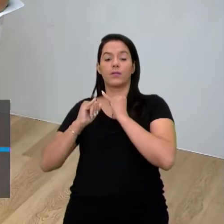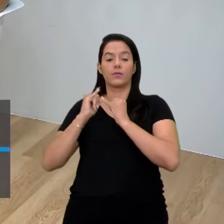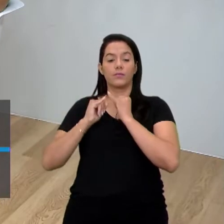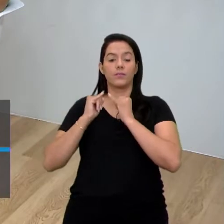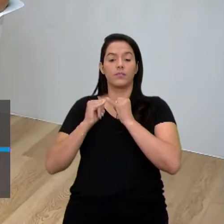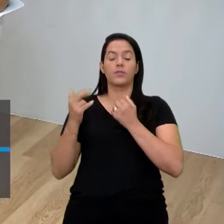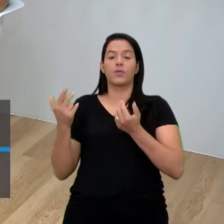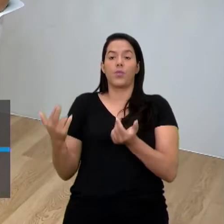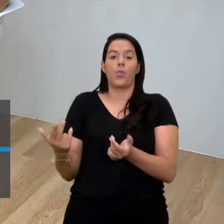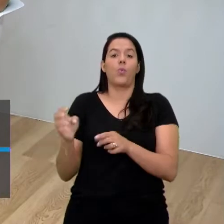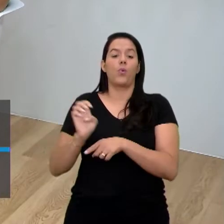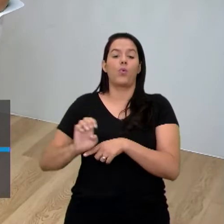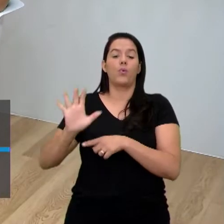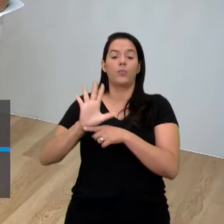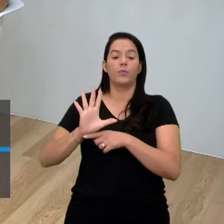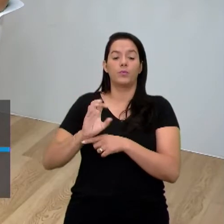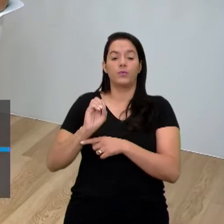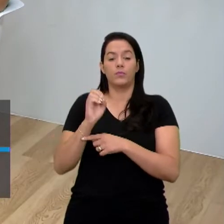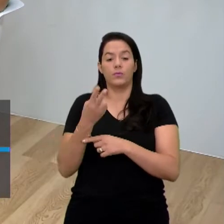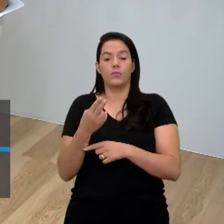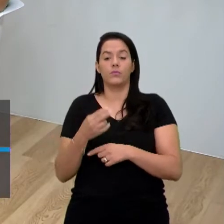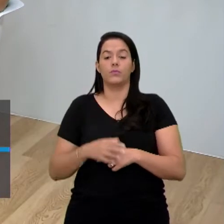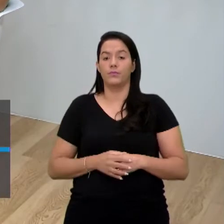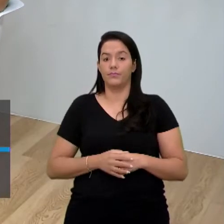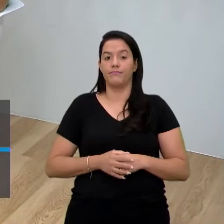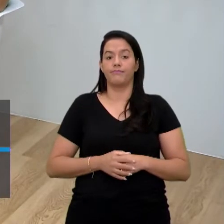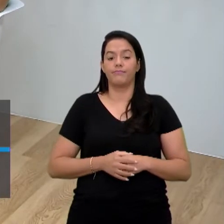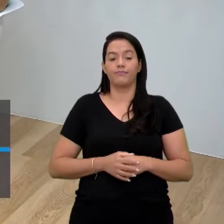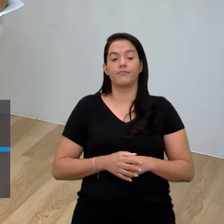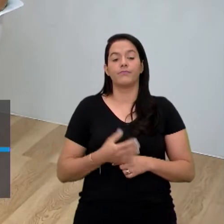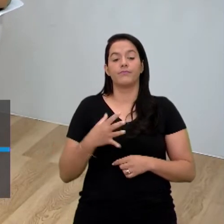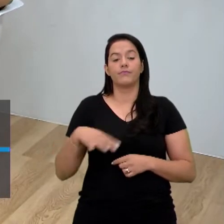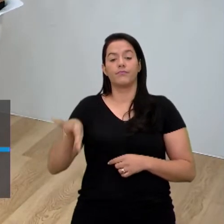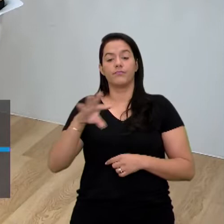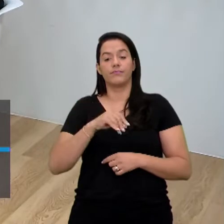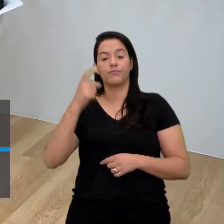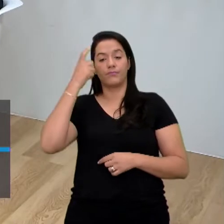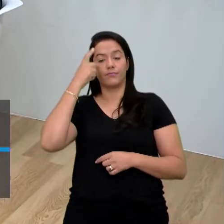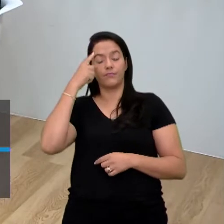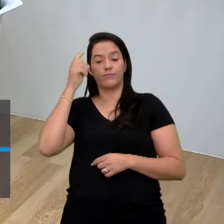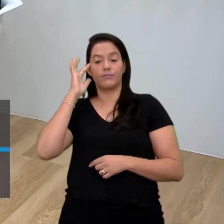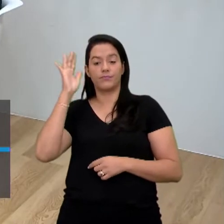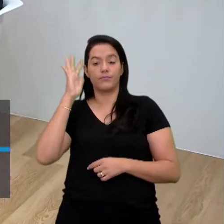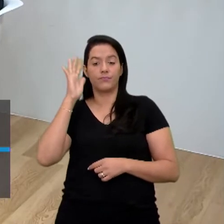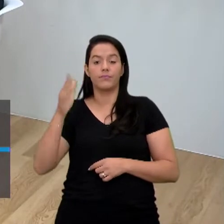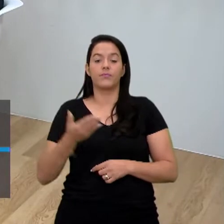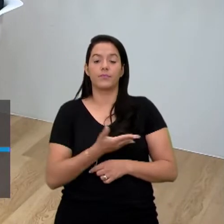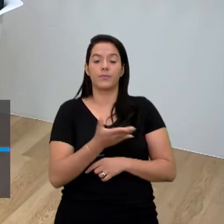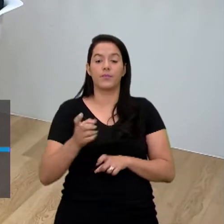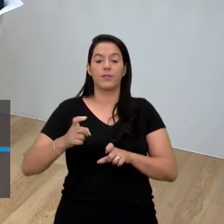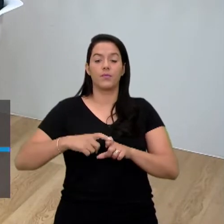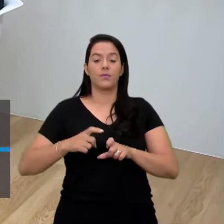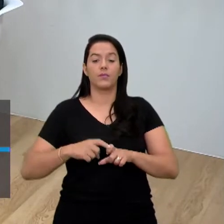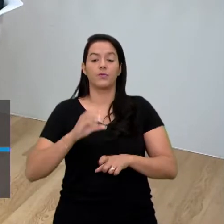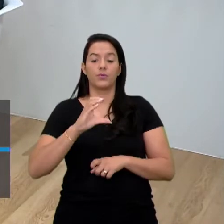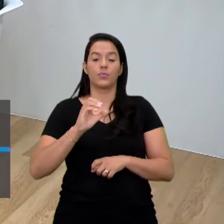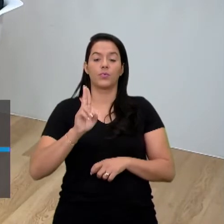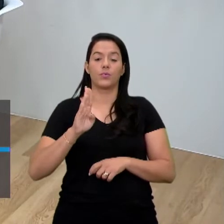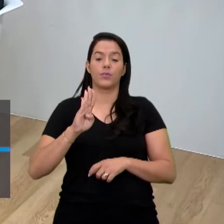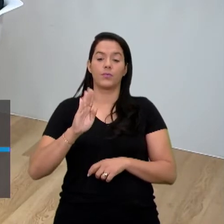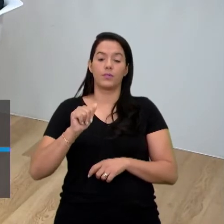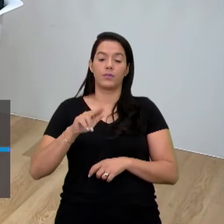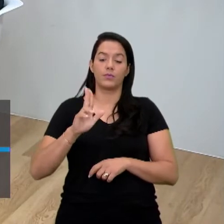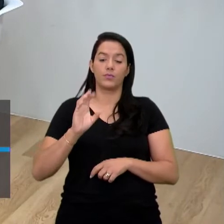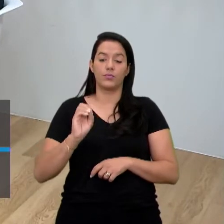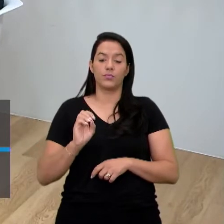do leste europeu ou que sou da Europa Ocidental. Levantou-se muito isso. É só a gente pensar de quando os médicos cubanos vieram para cá e a gente